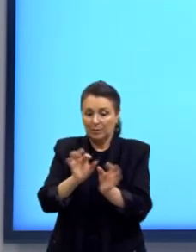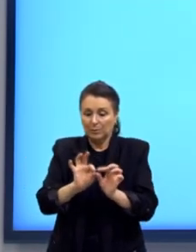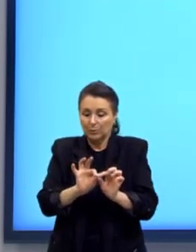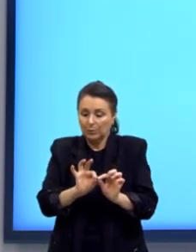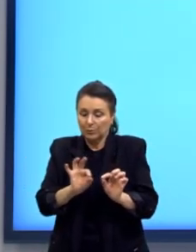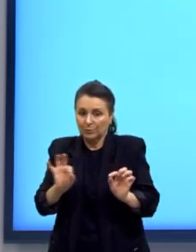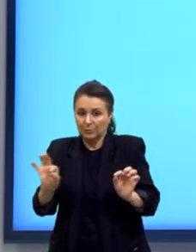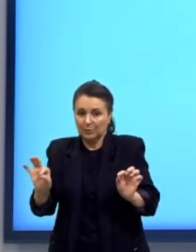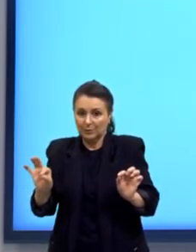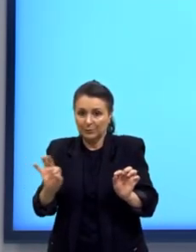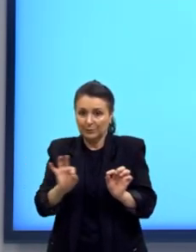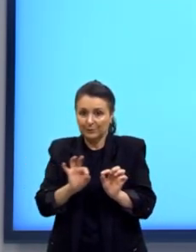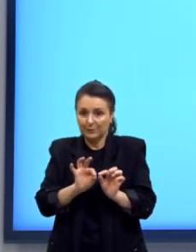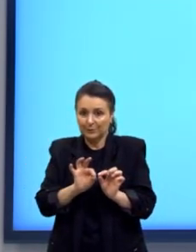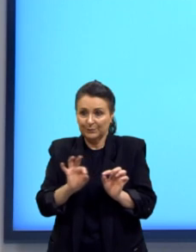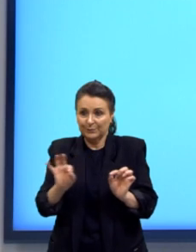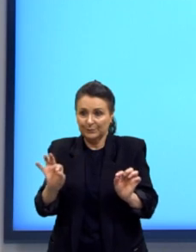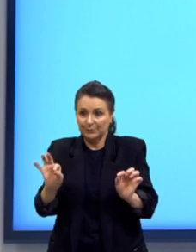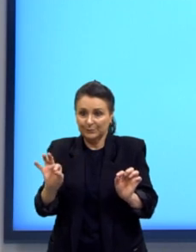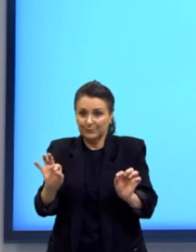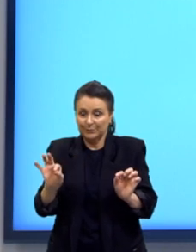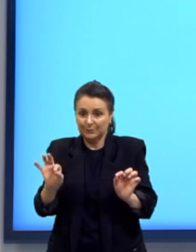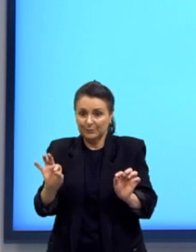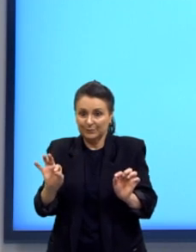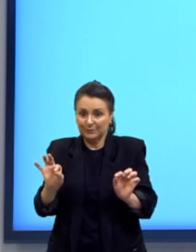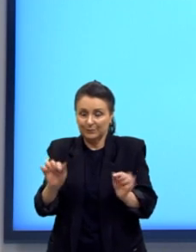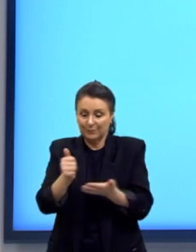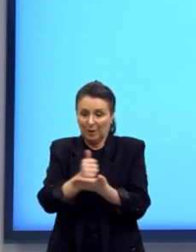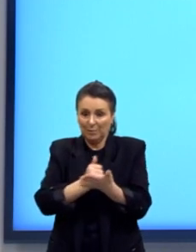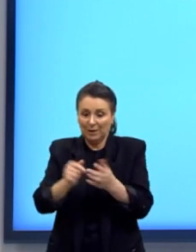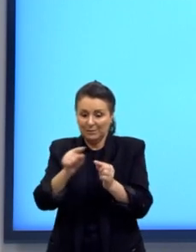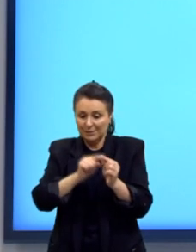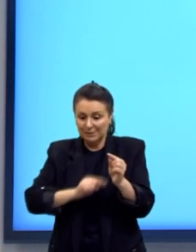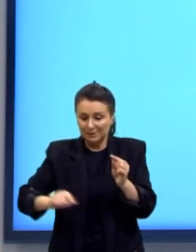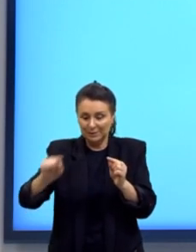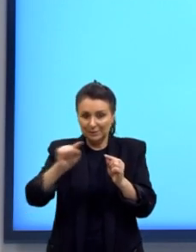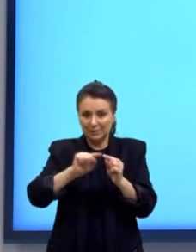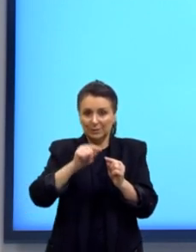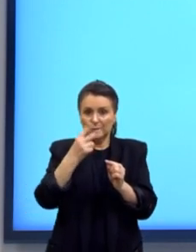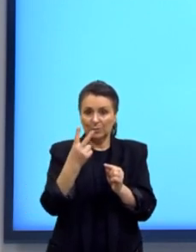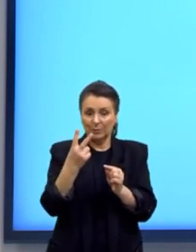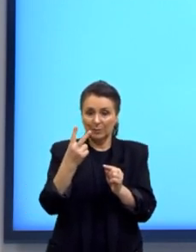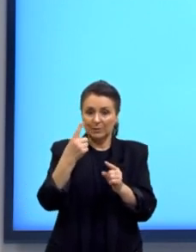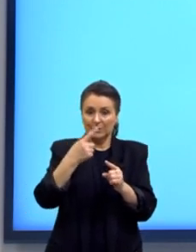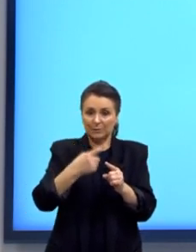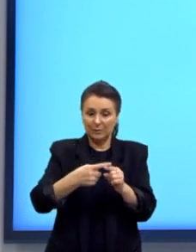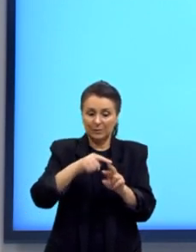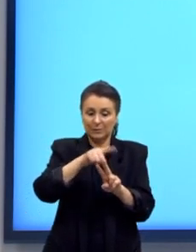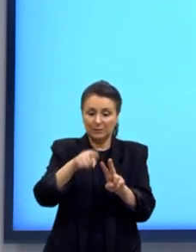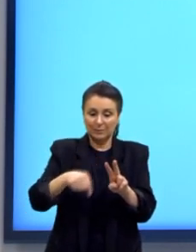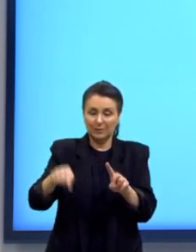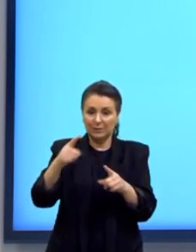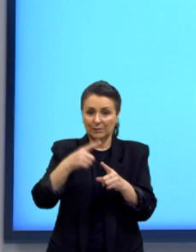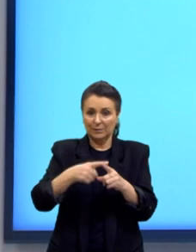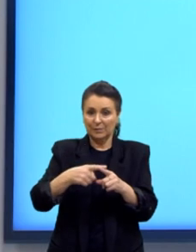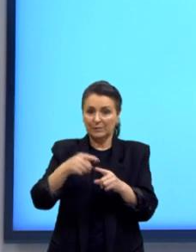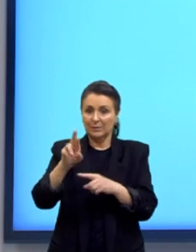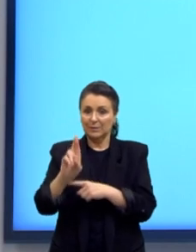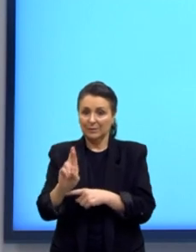comprimento né aqui da nossa base circular então 2 vezes pi vezes R